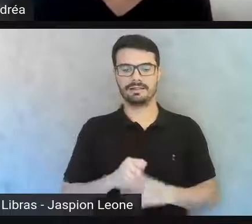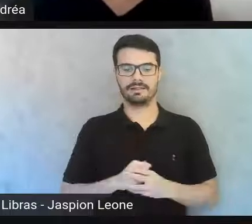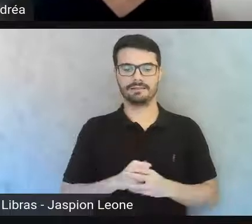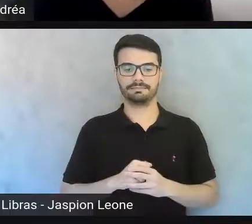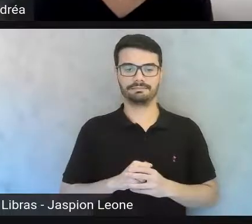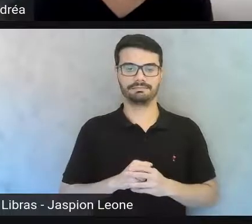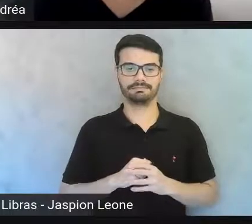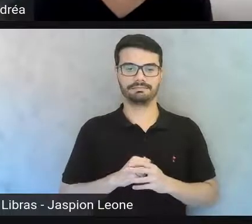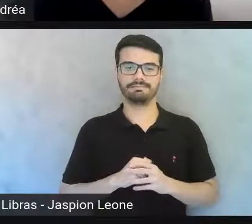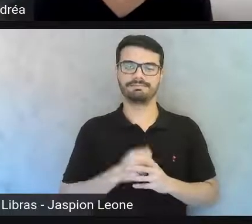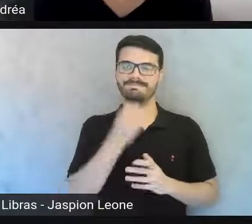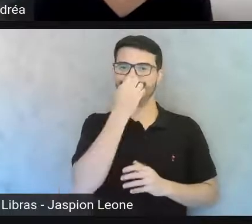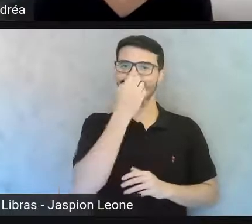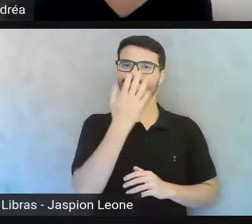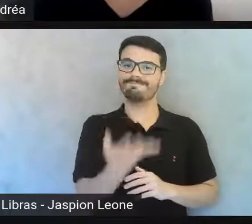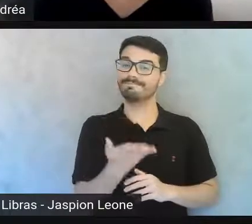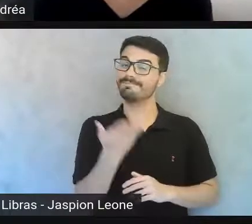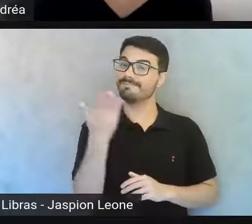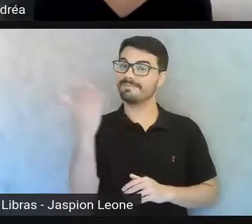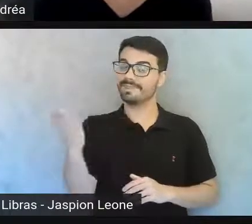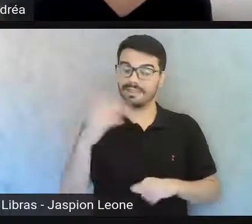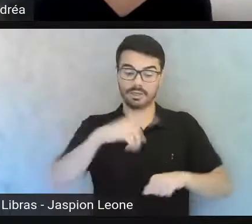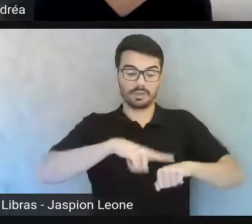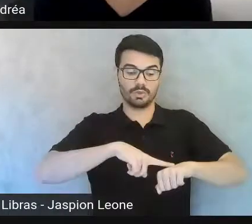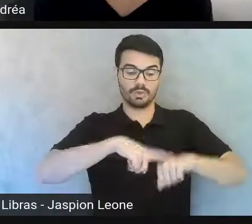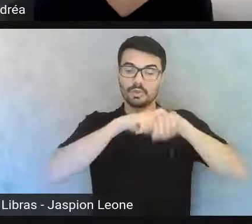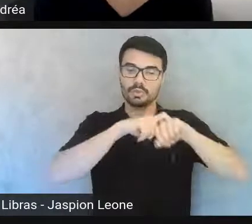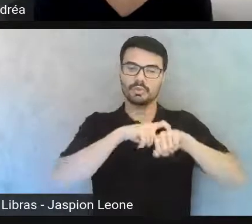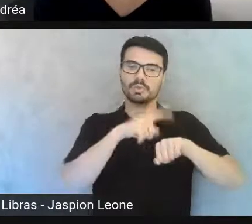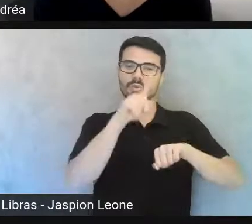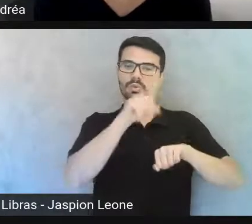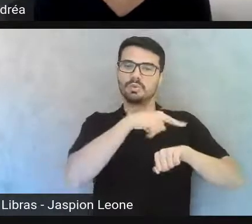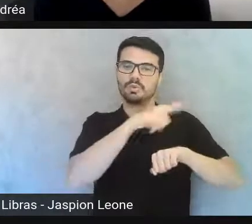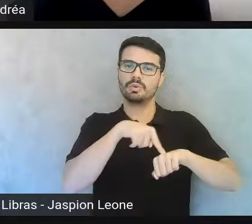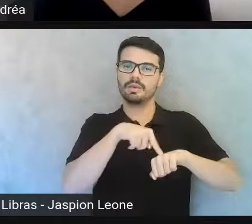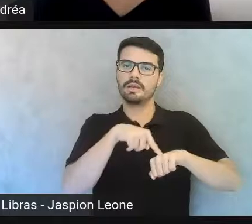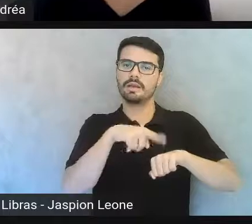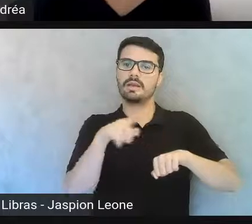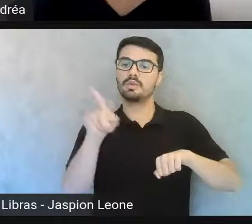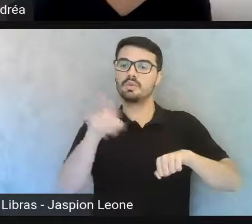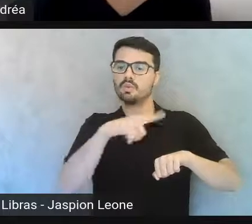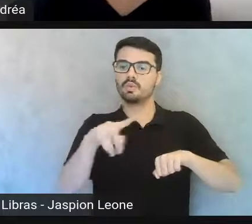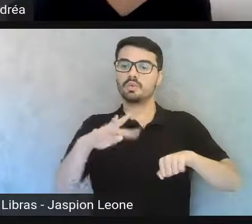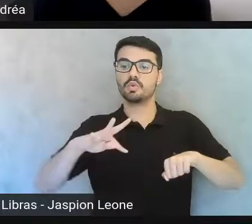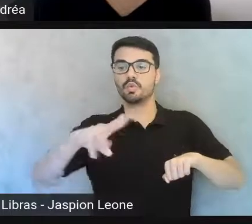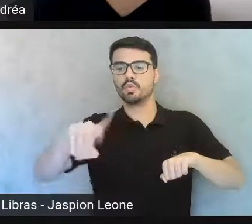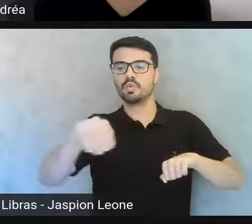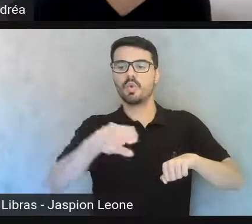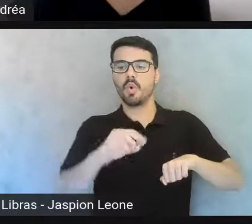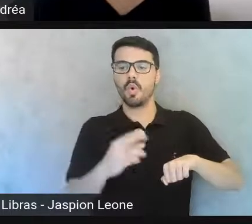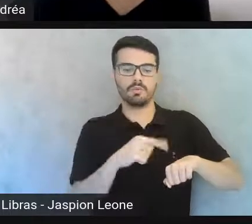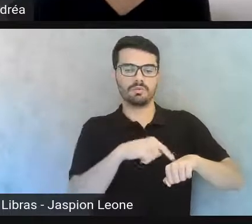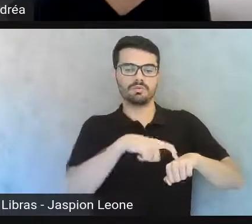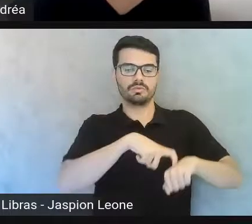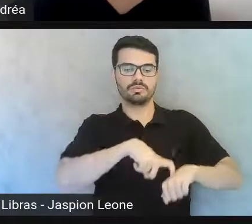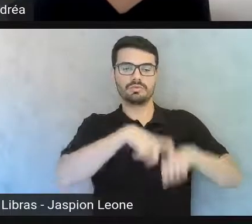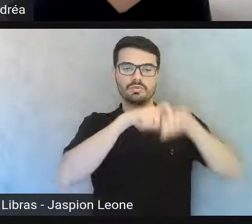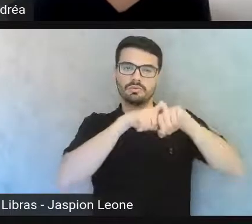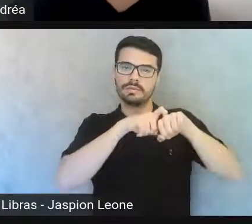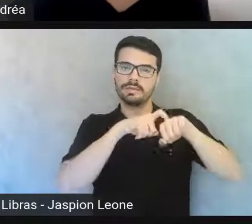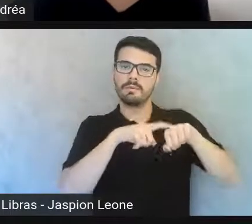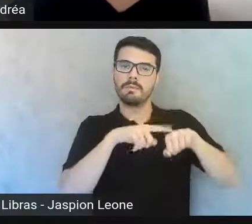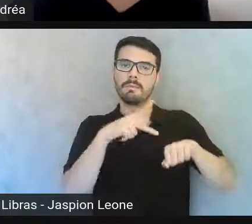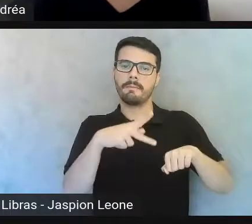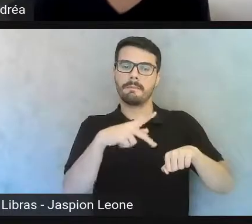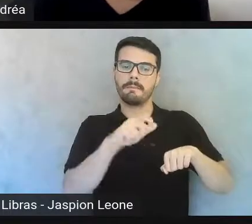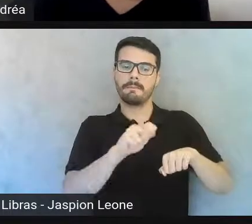Bom, esse caso de suspensão, depende se ela for total ou parcial, né? Eu posso fazer total? Posso, né?